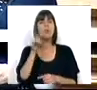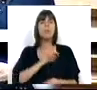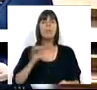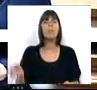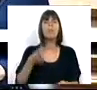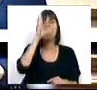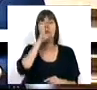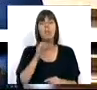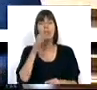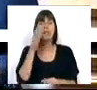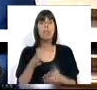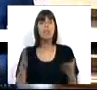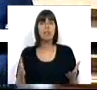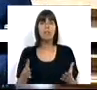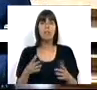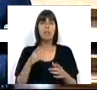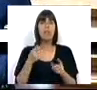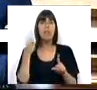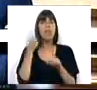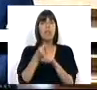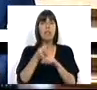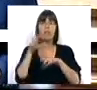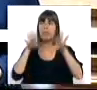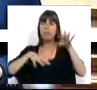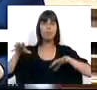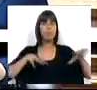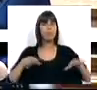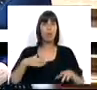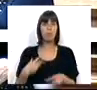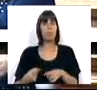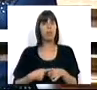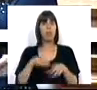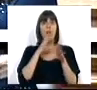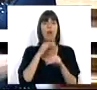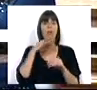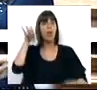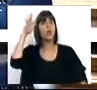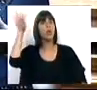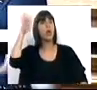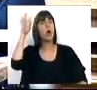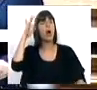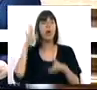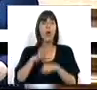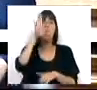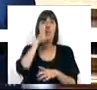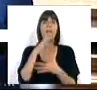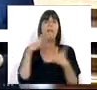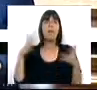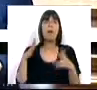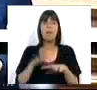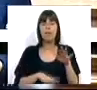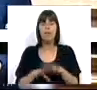Sr. Primeiro-Ministro se referiu, que tem a ver com a questão do desafio demográfico. Eu acho muito interessante a conversa teórica que o Governo e a maioria vão